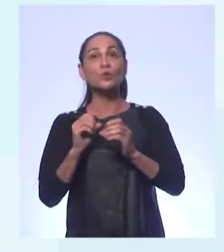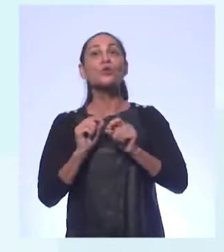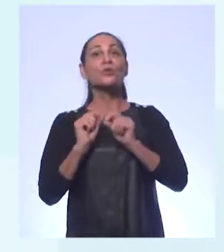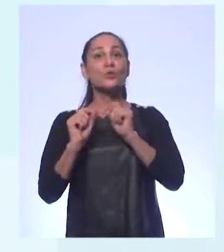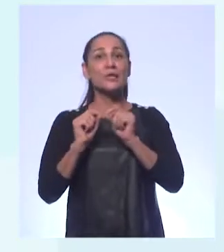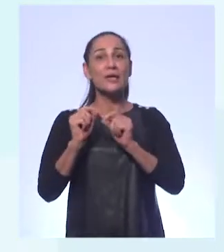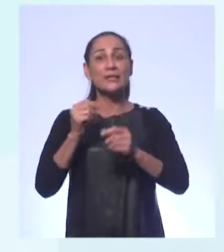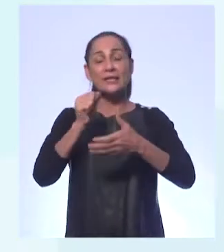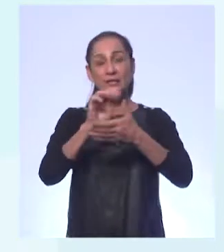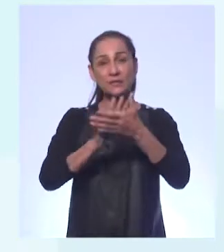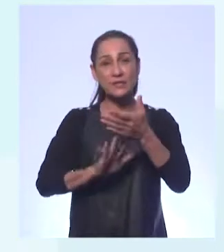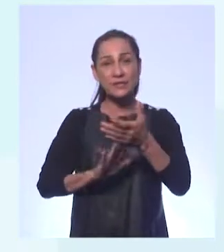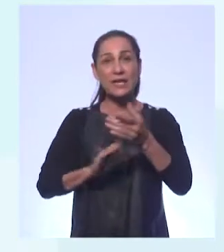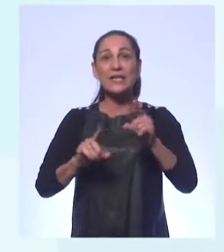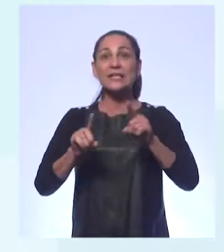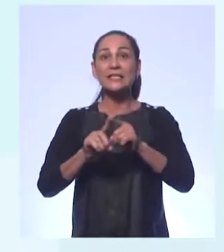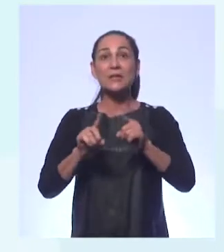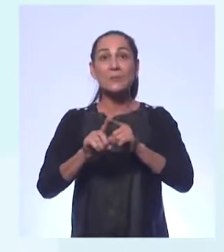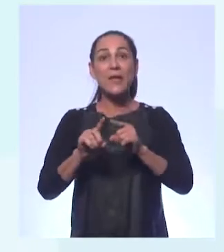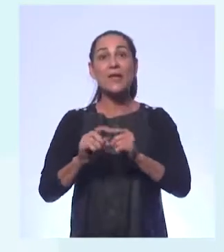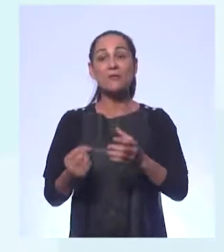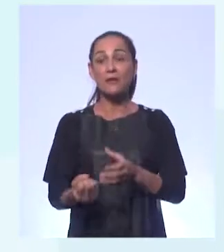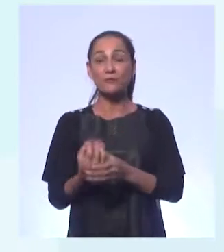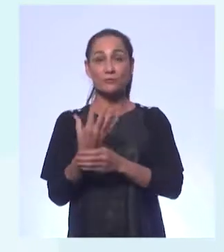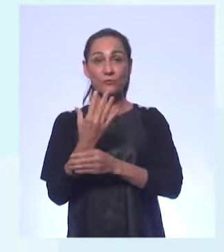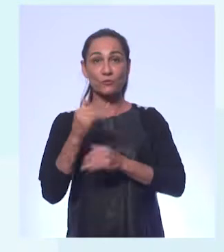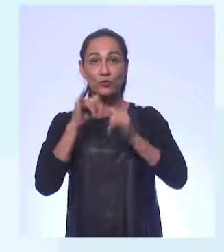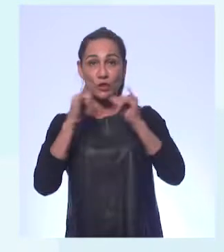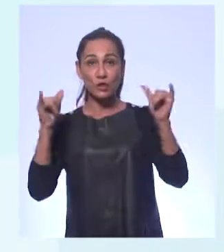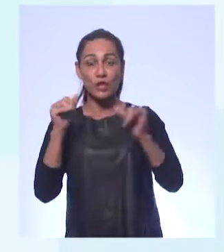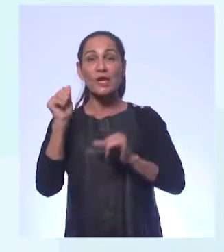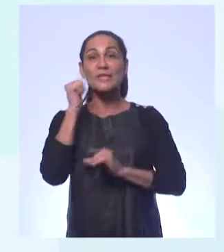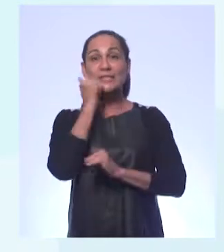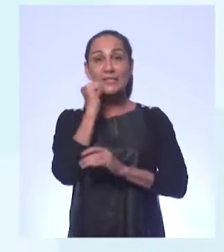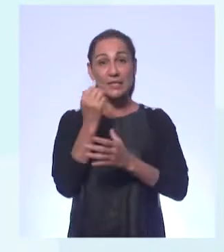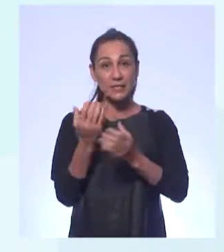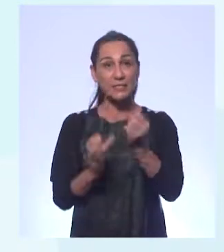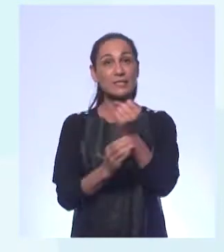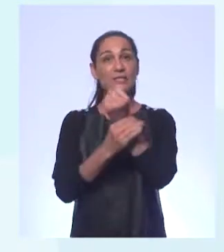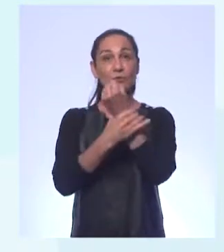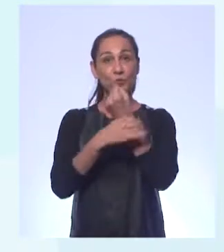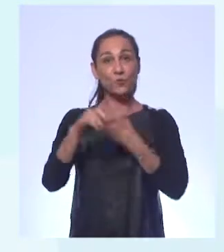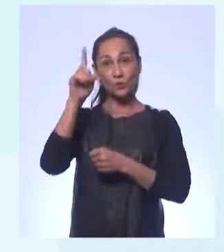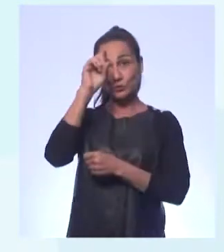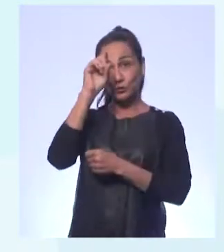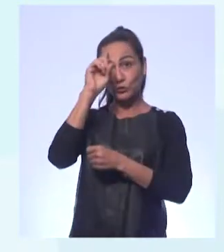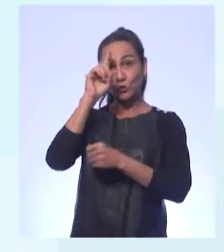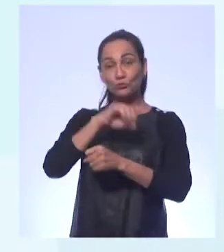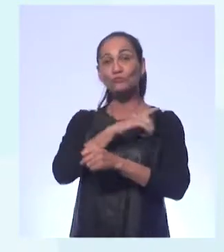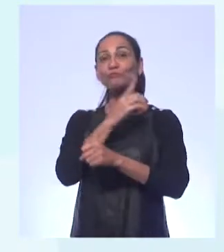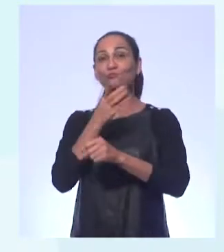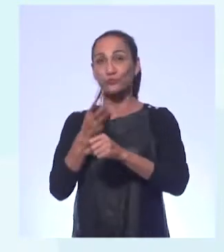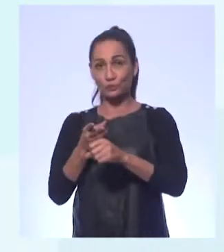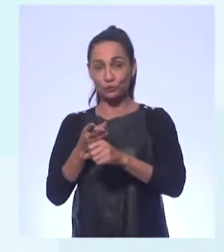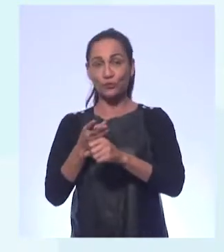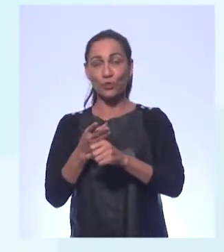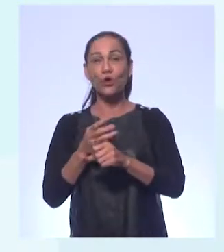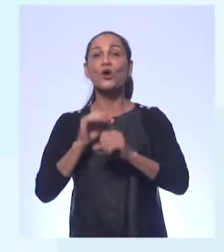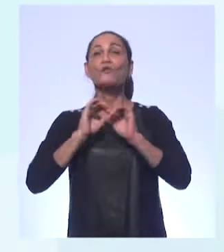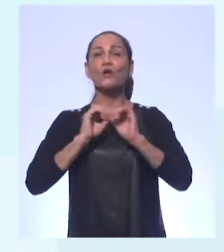gente viu fontes alternativas de obtenção de energia, ciência segura no cotidiano, que foi a aula passada, que a gente falou